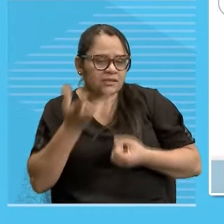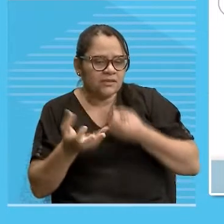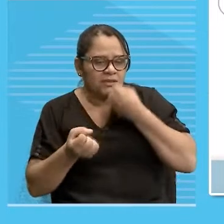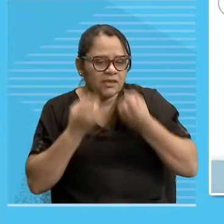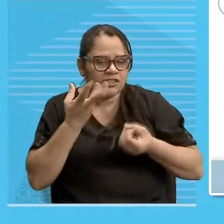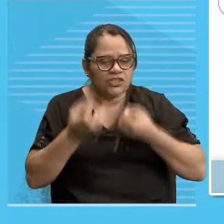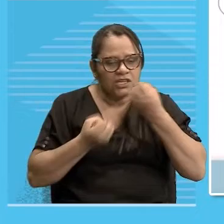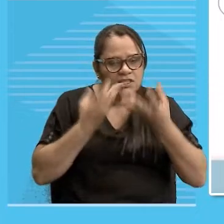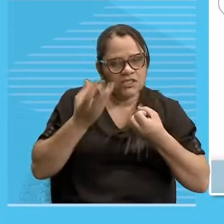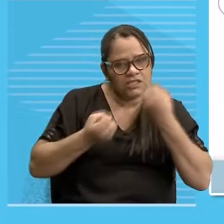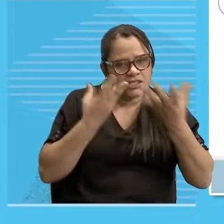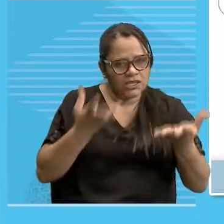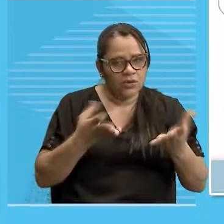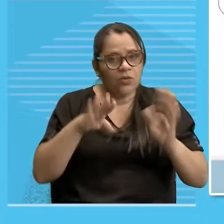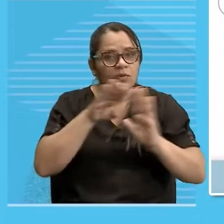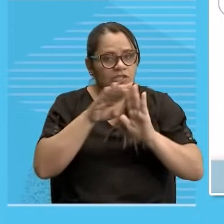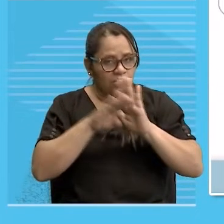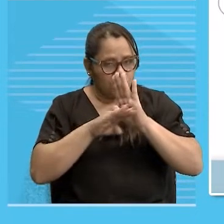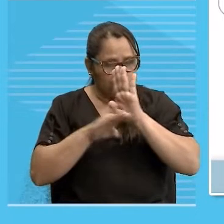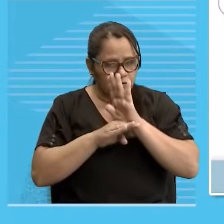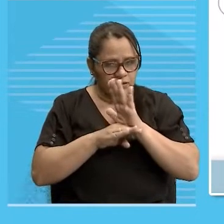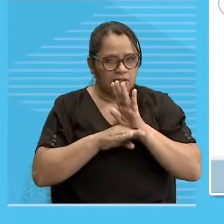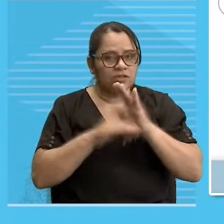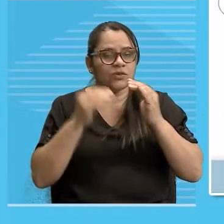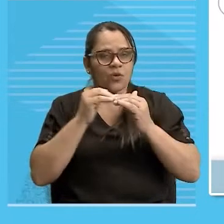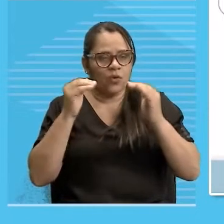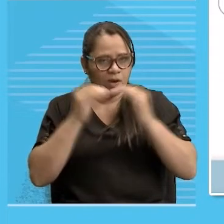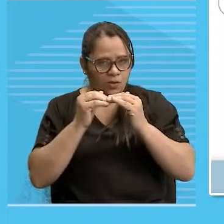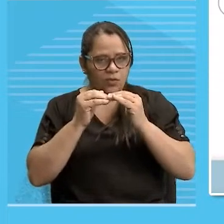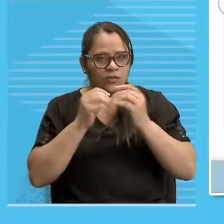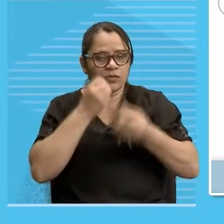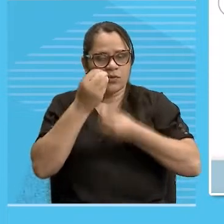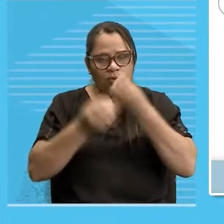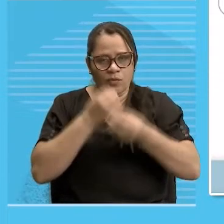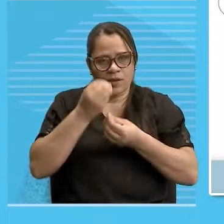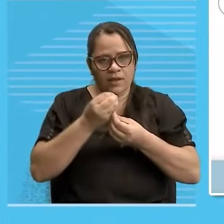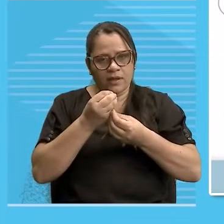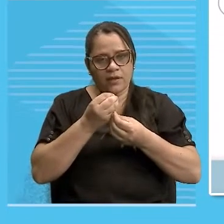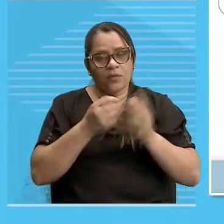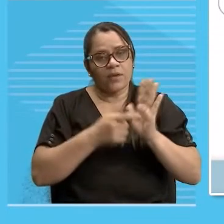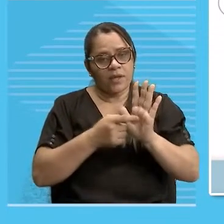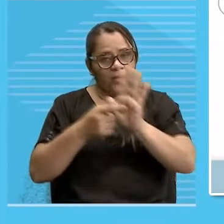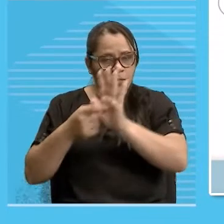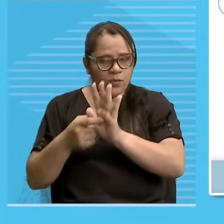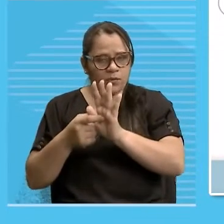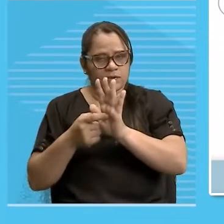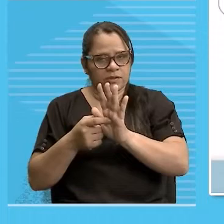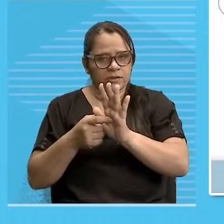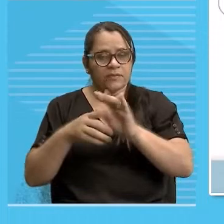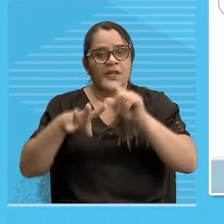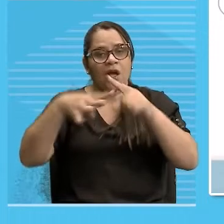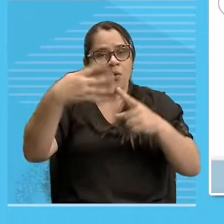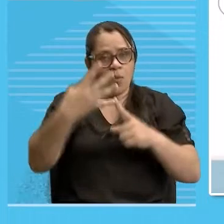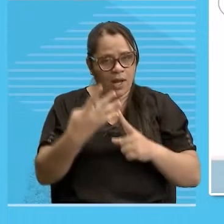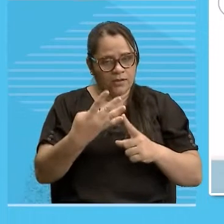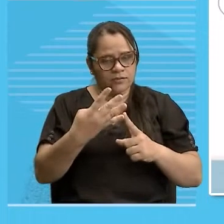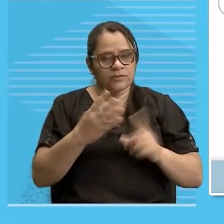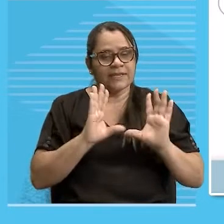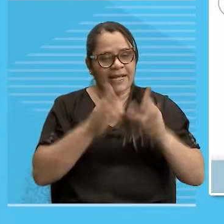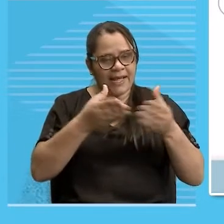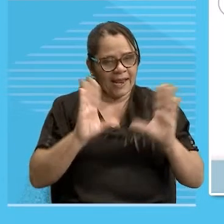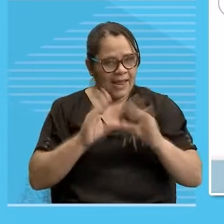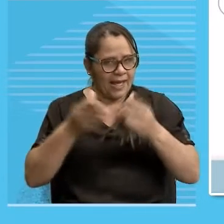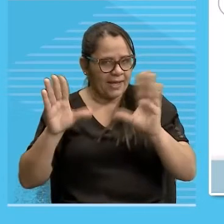acordo com a expressividade ou o sentimento que traduzem. Então, é bem verdade que as quatro classes invariáveis,